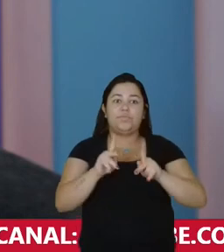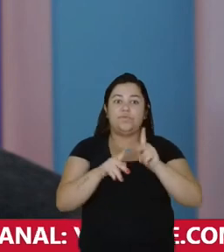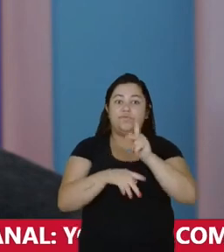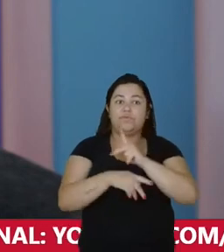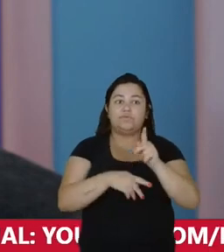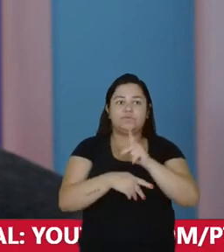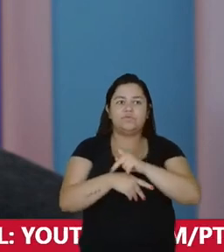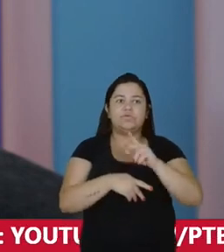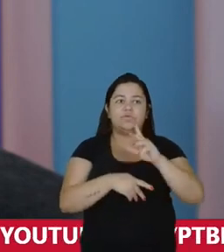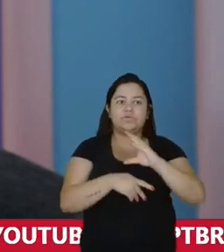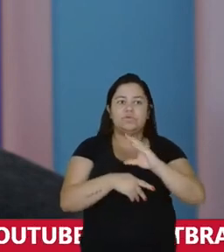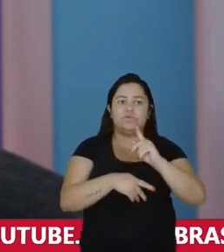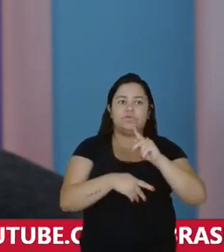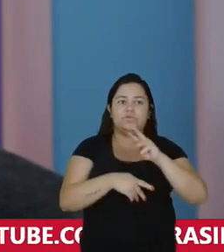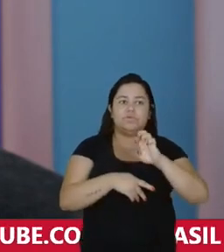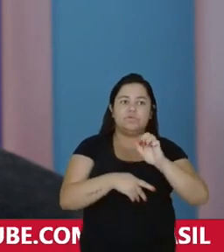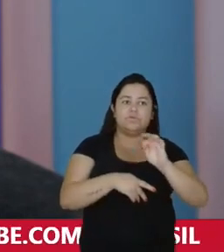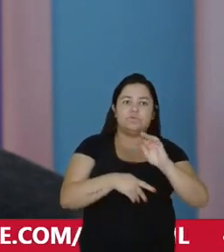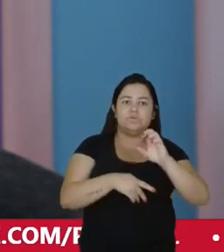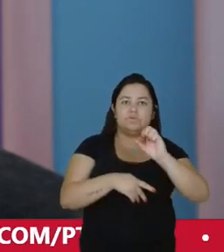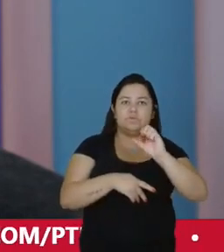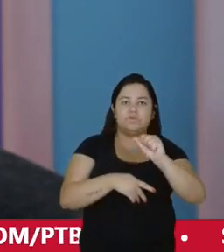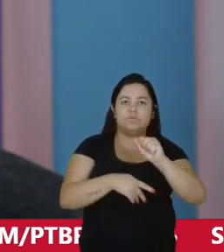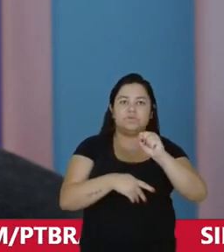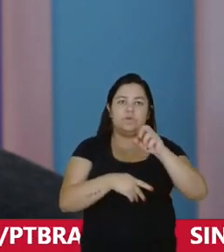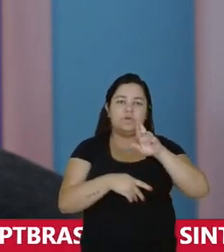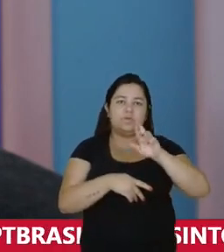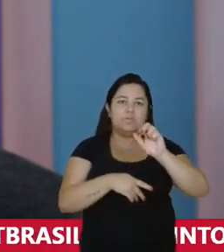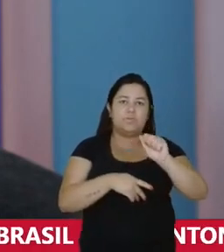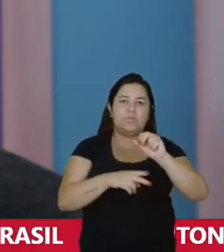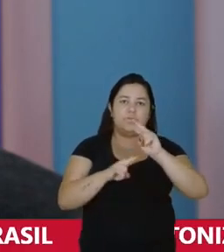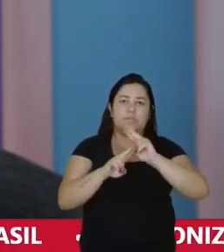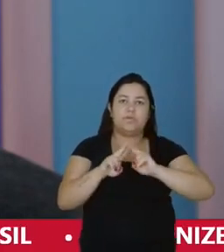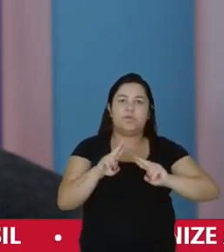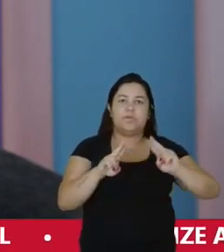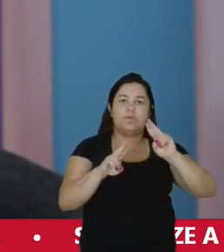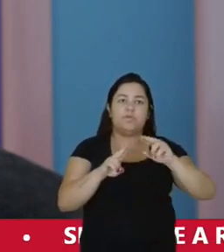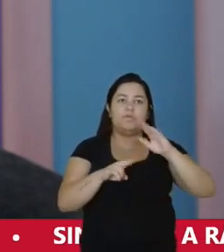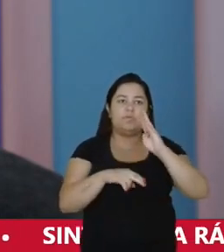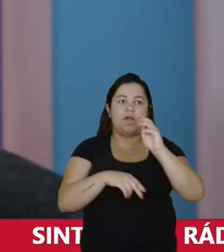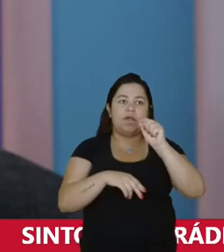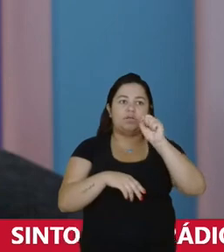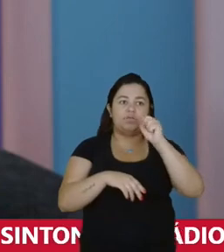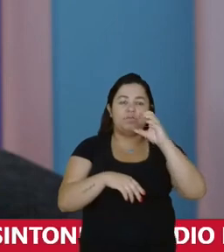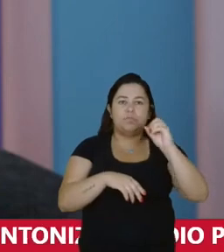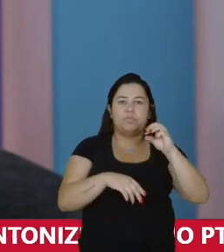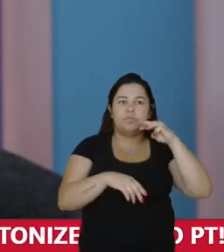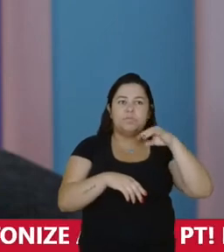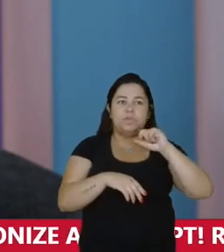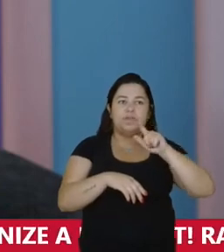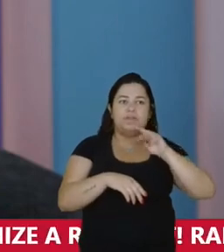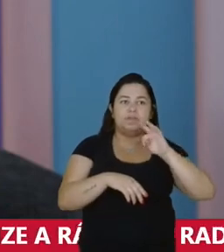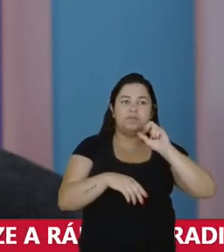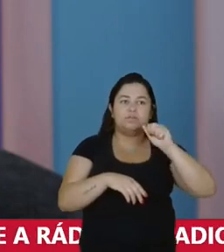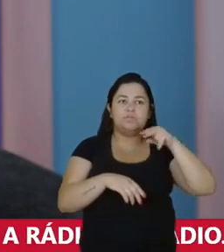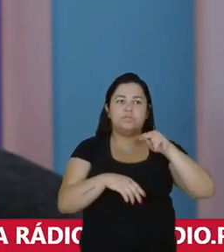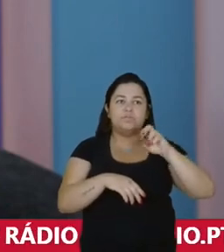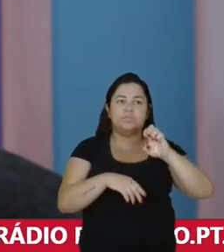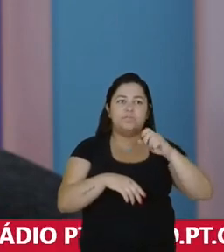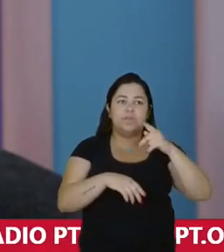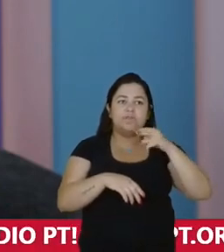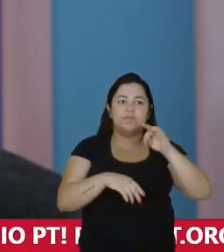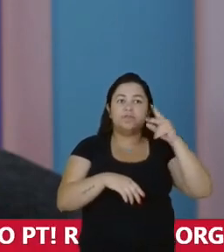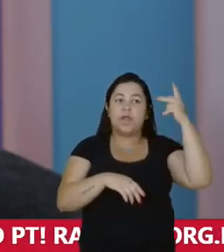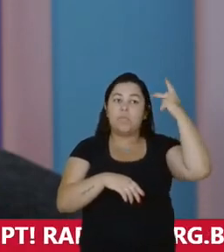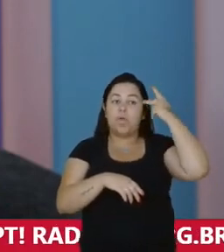chefe de cozinha, e Sara Derruri, mestra pela Universidade del País Basco e militante do PT São Paulo, para falar